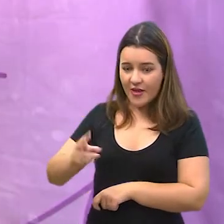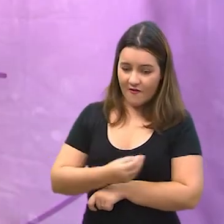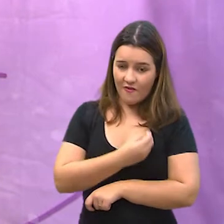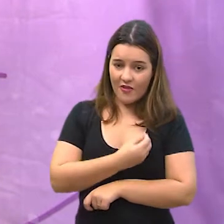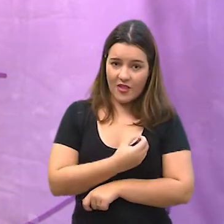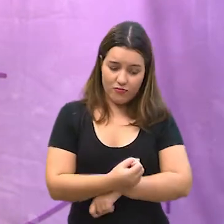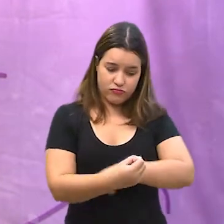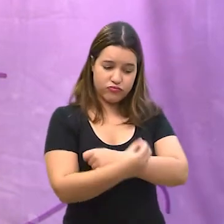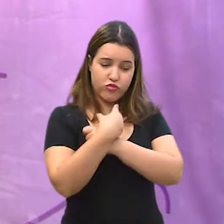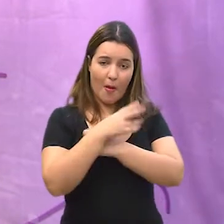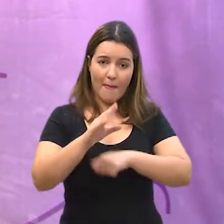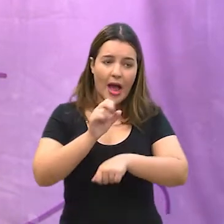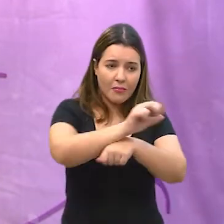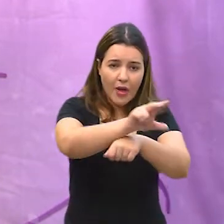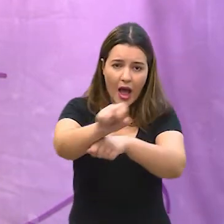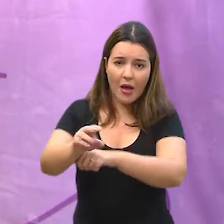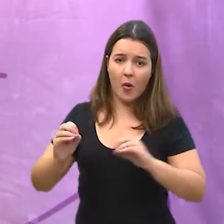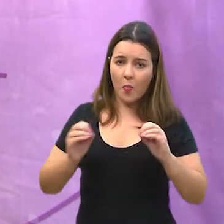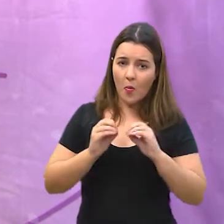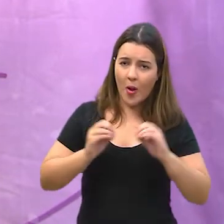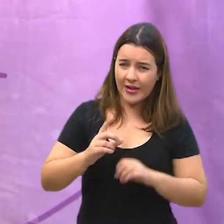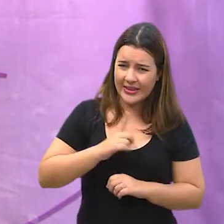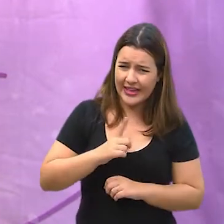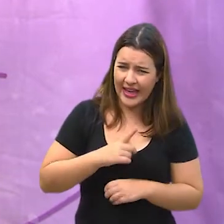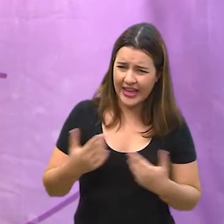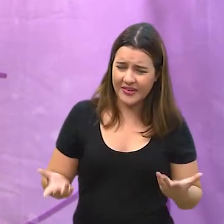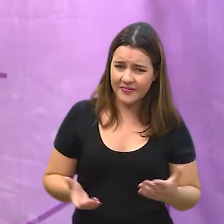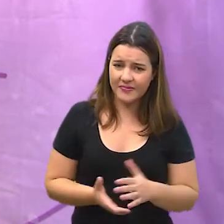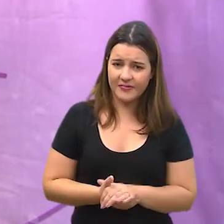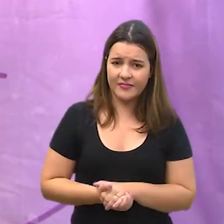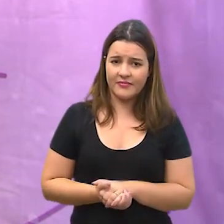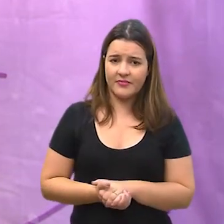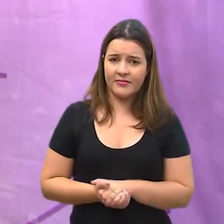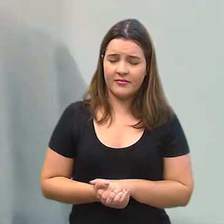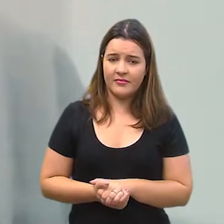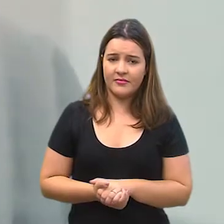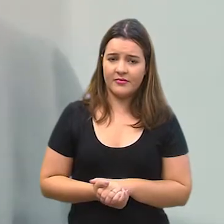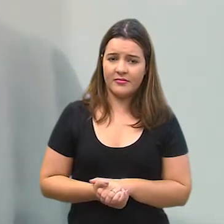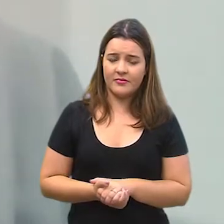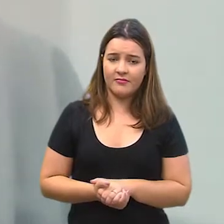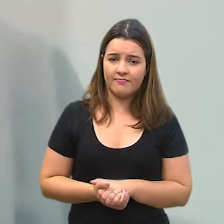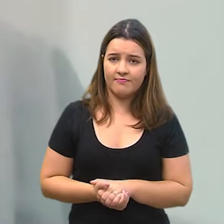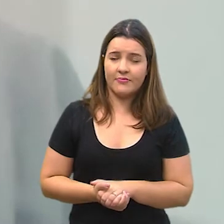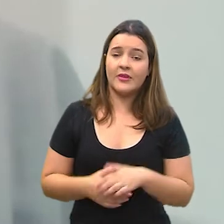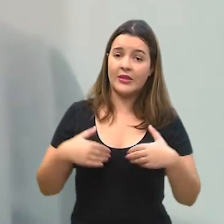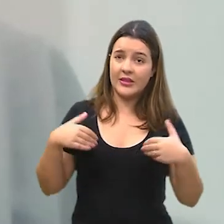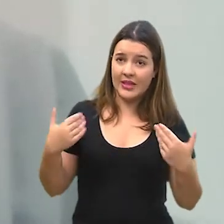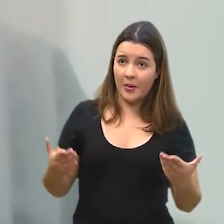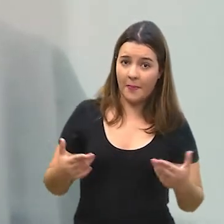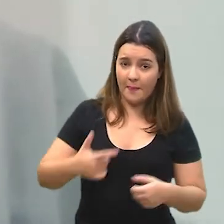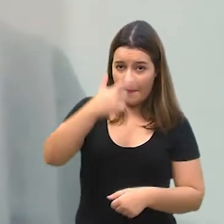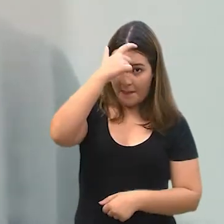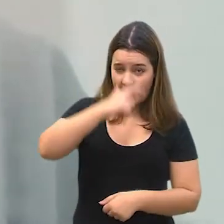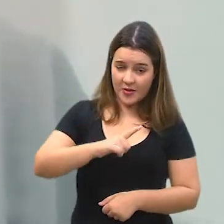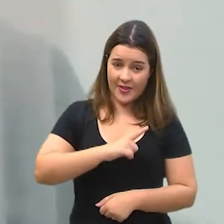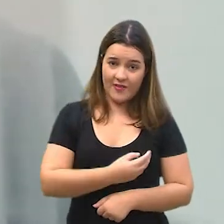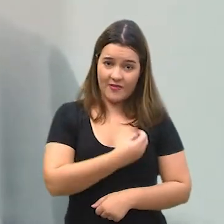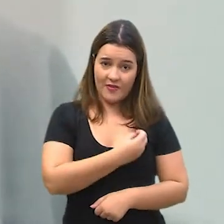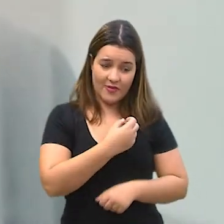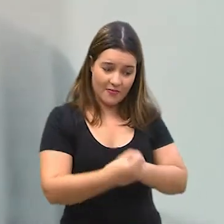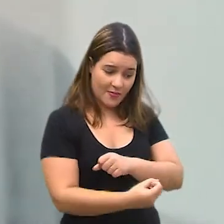posologia favorável, ou seja, são 2 comprimidos por dia, né, uma tomada só, na maioria das vezes. E aí, fazendo uso